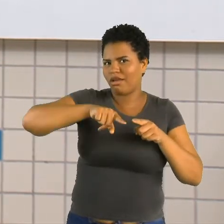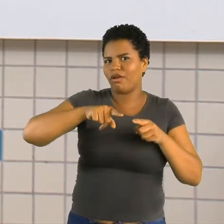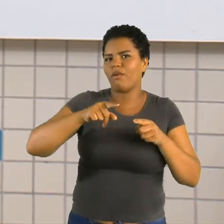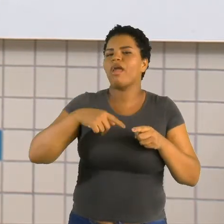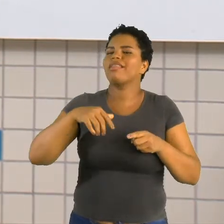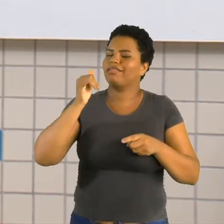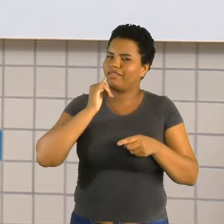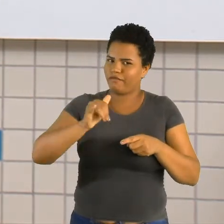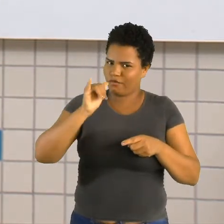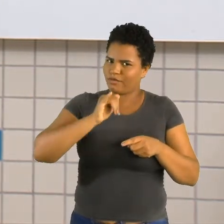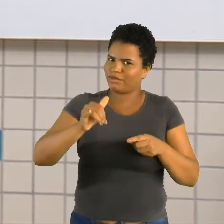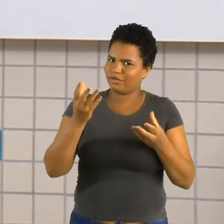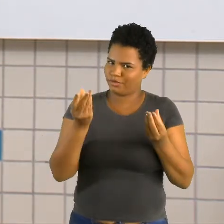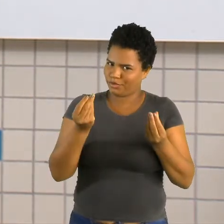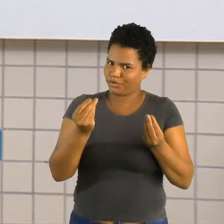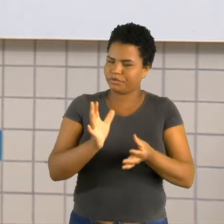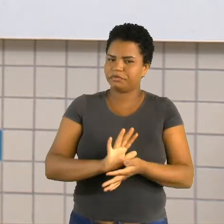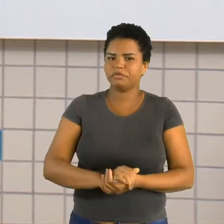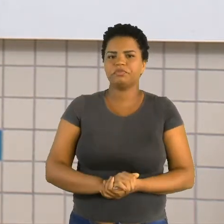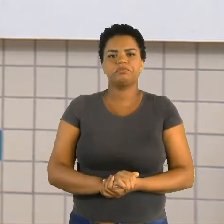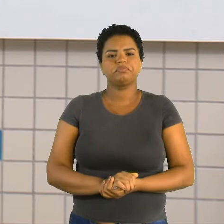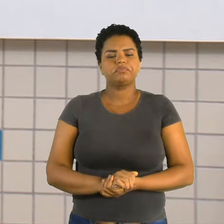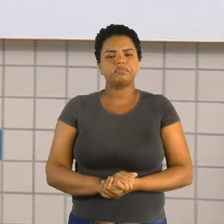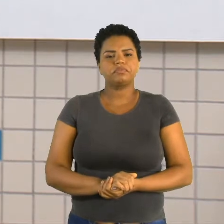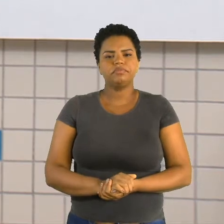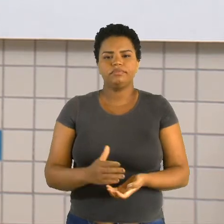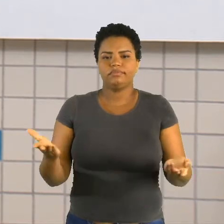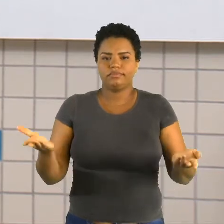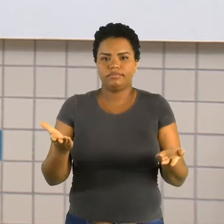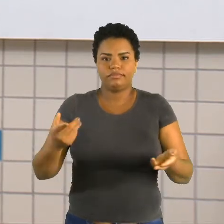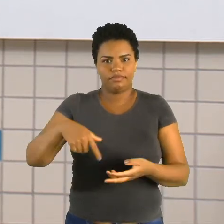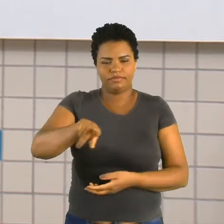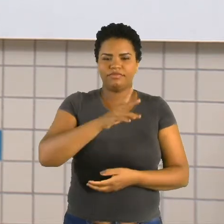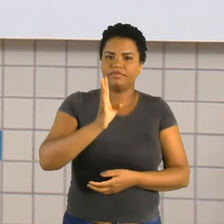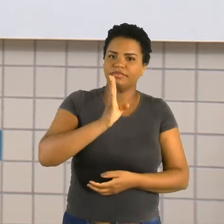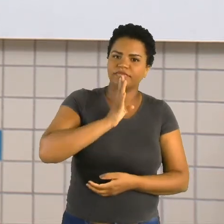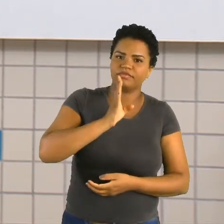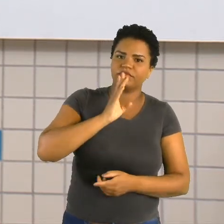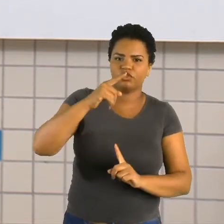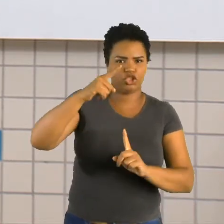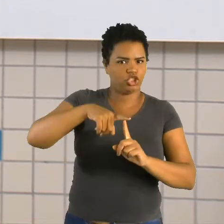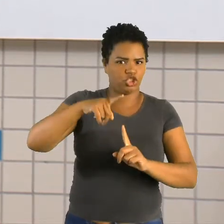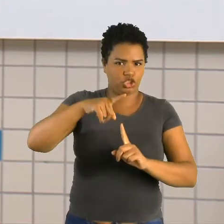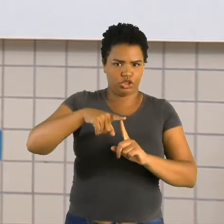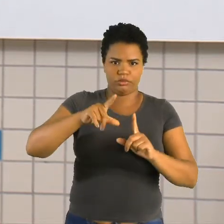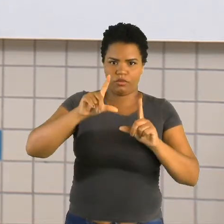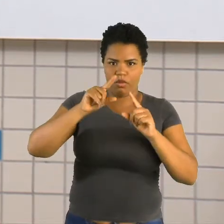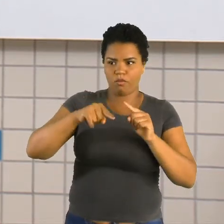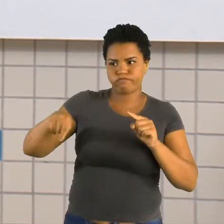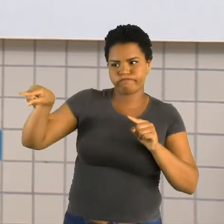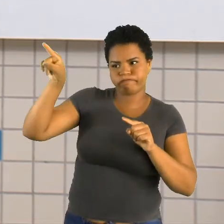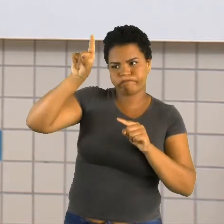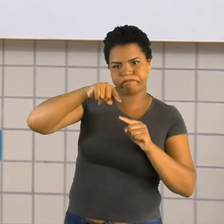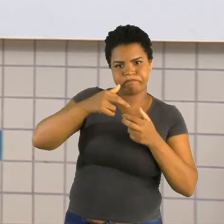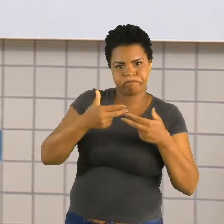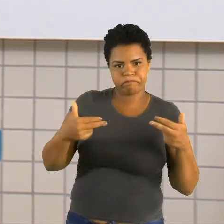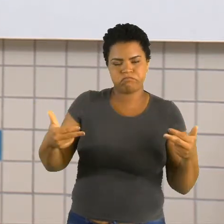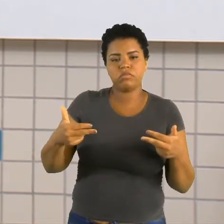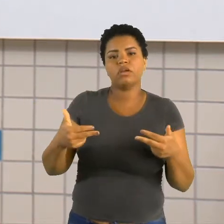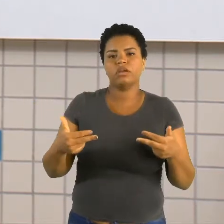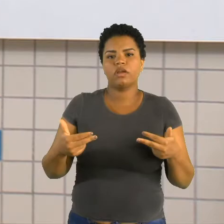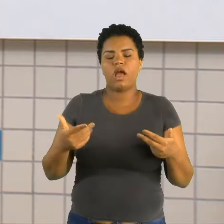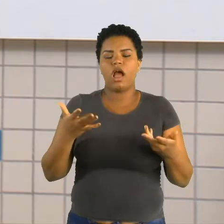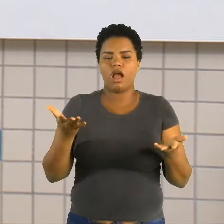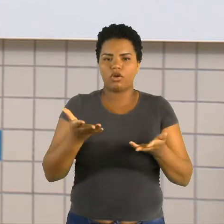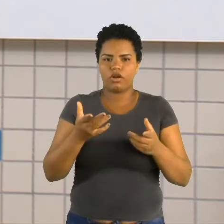informações. Agora que vocês conheceram alguns tipos de balões, vamos analisá-lo nessa tirinha